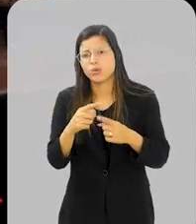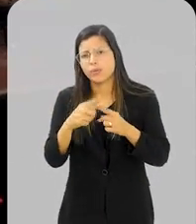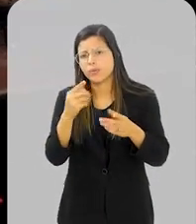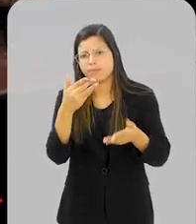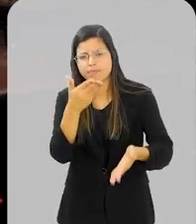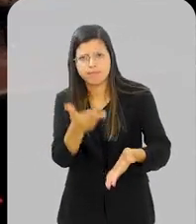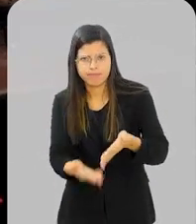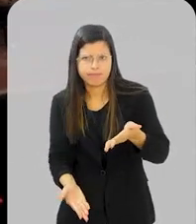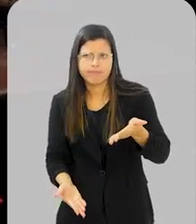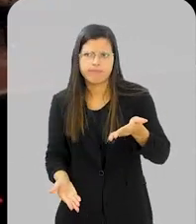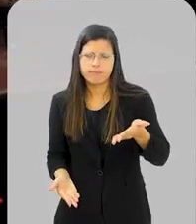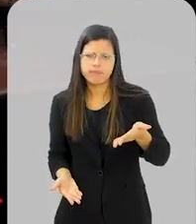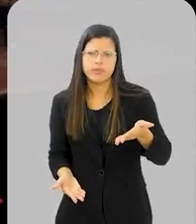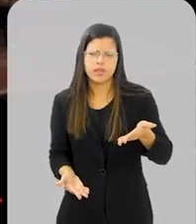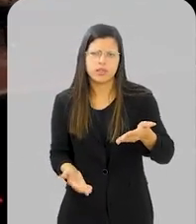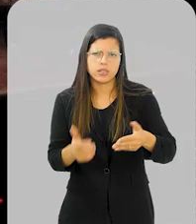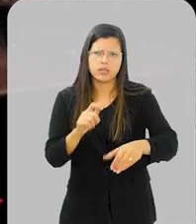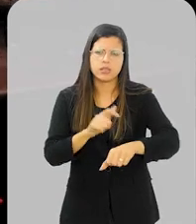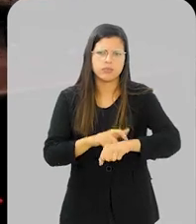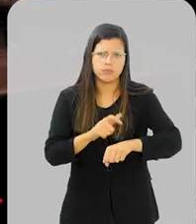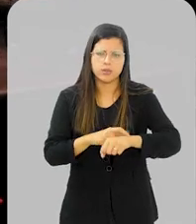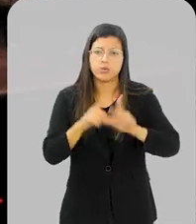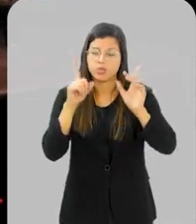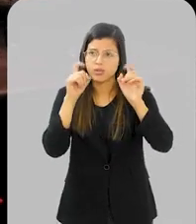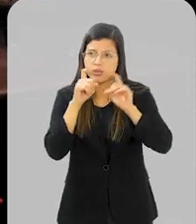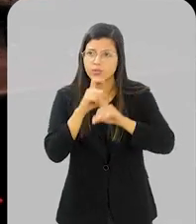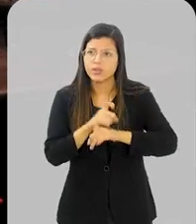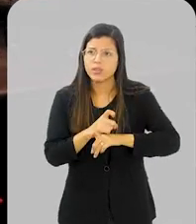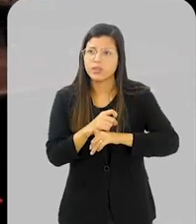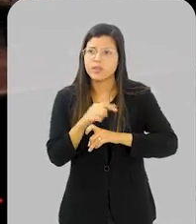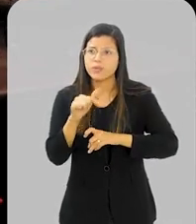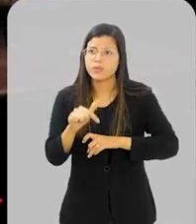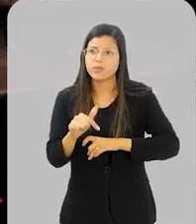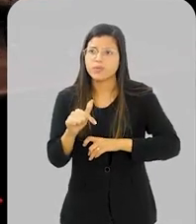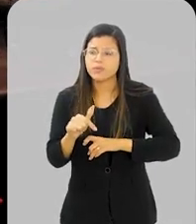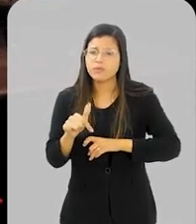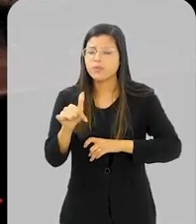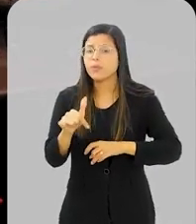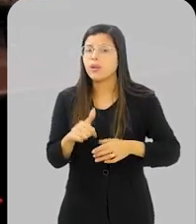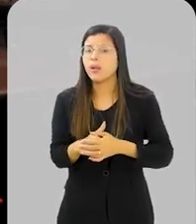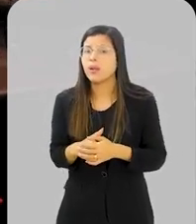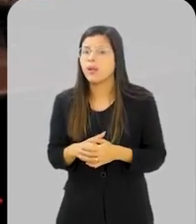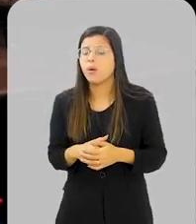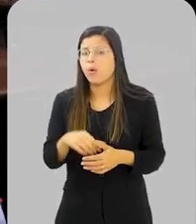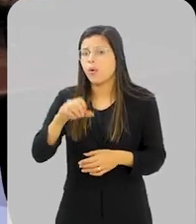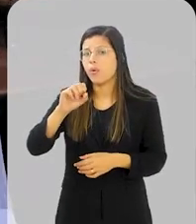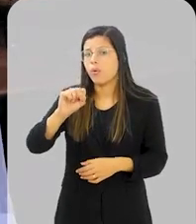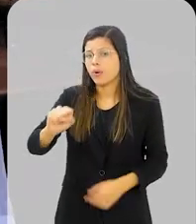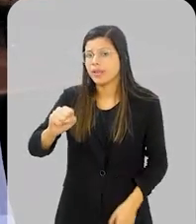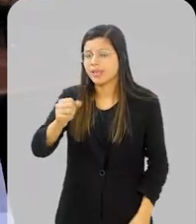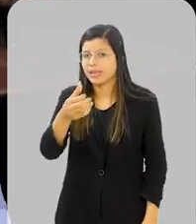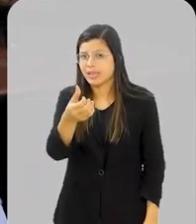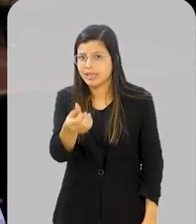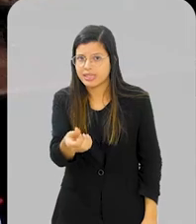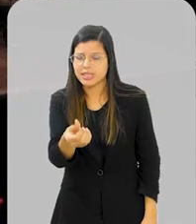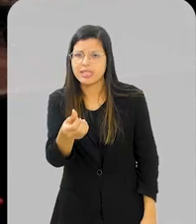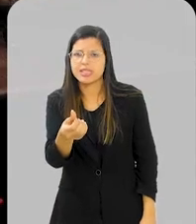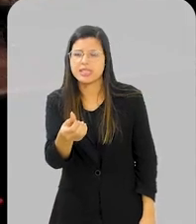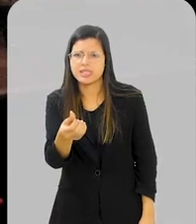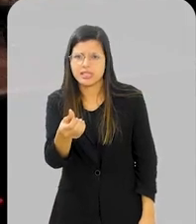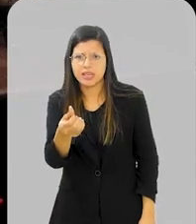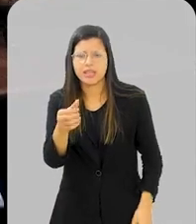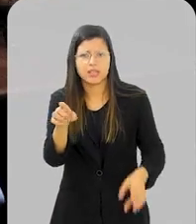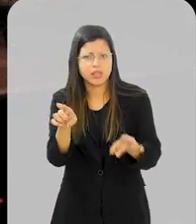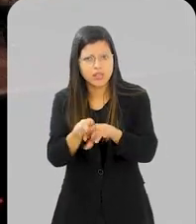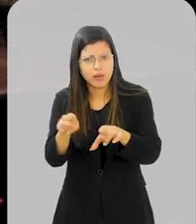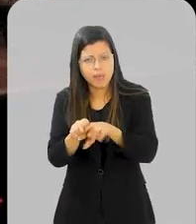Foi eliminada naquele momento fatídico da seleção brasileira ali do Toninho Cerezo. 86, o